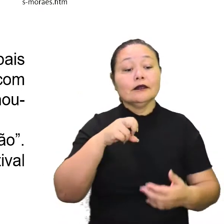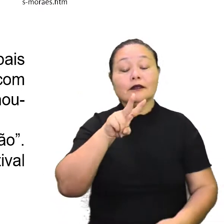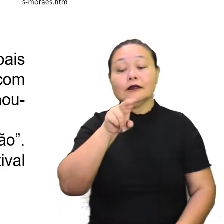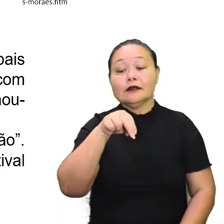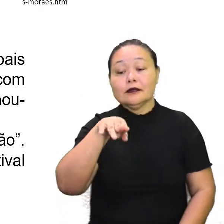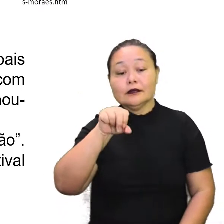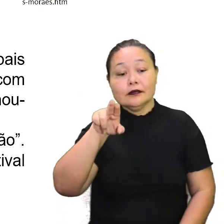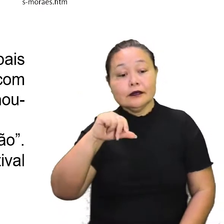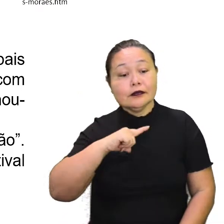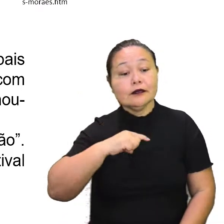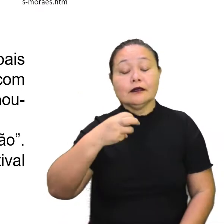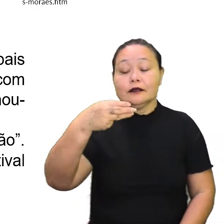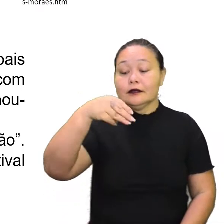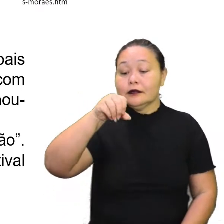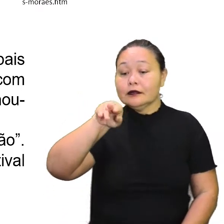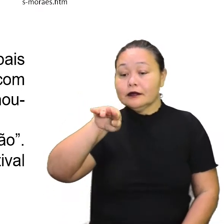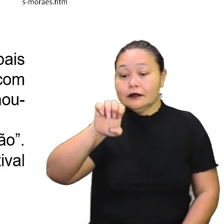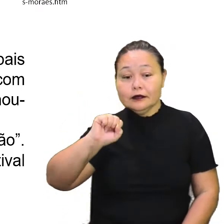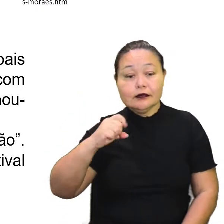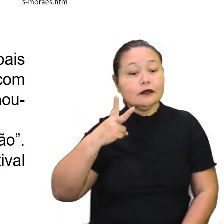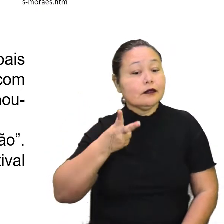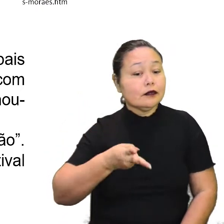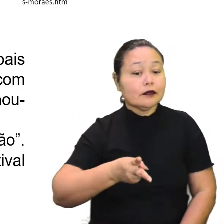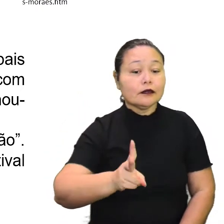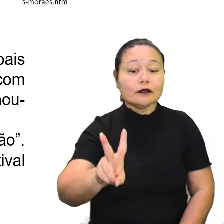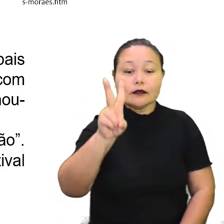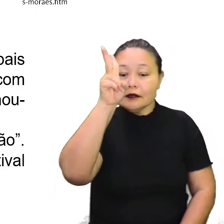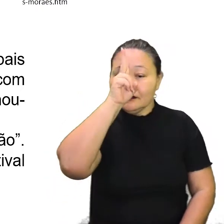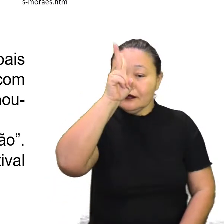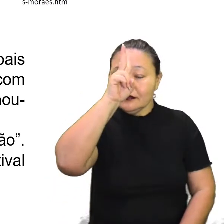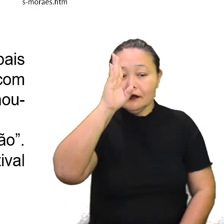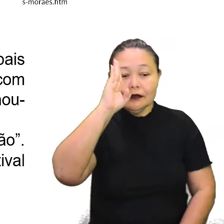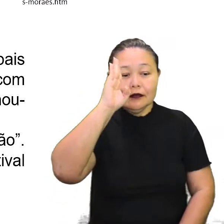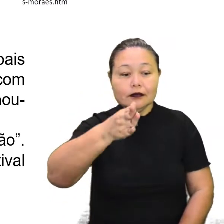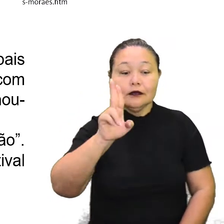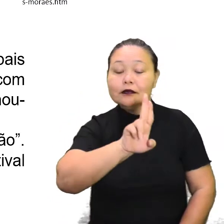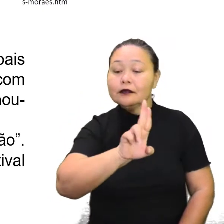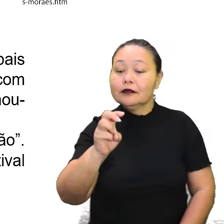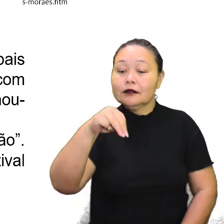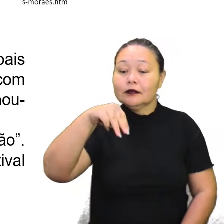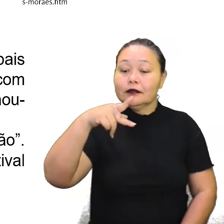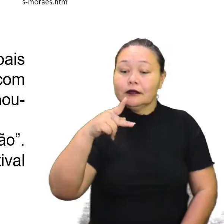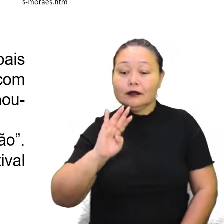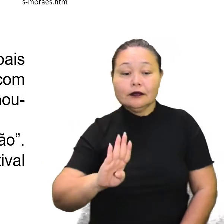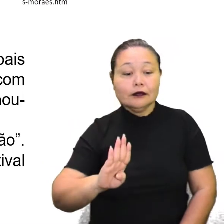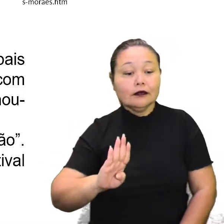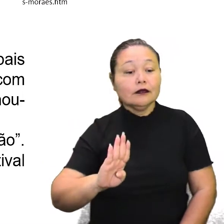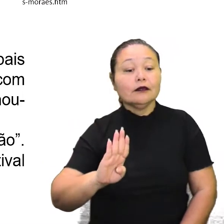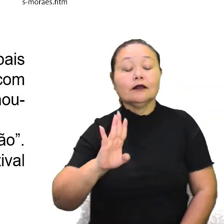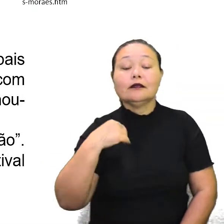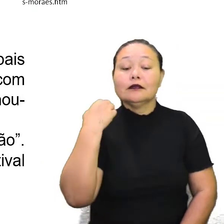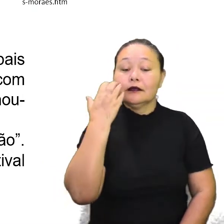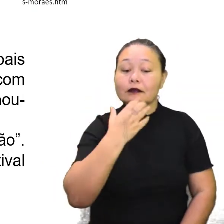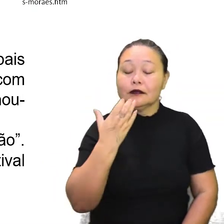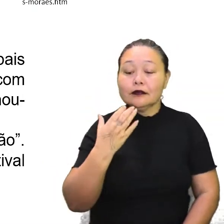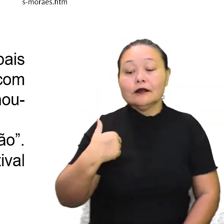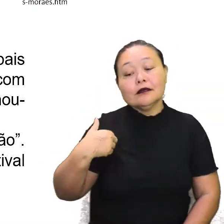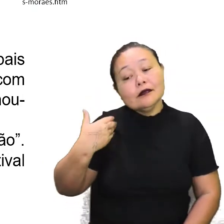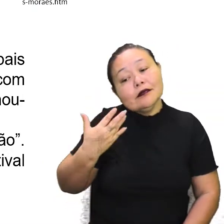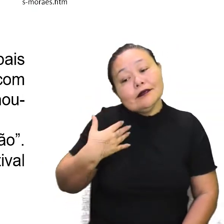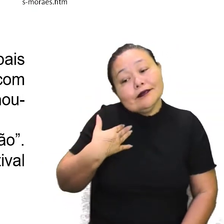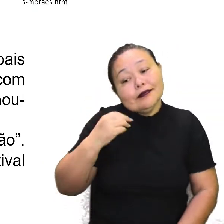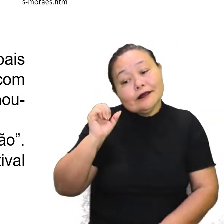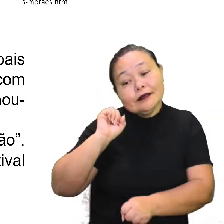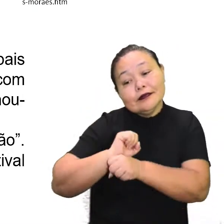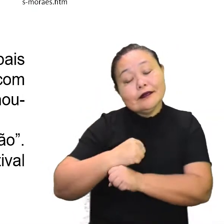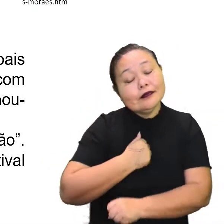Vinícius de Moraes, sempre ele será lembrado como um dos principais nomes aí do MPB. Por exemplo, com a música Chega